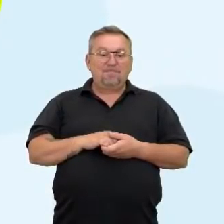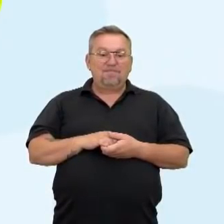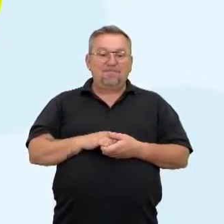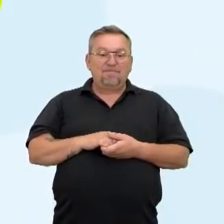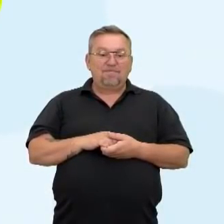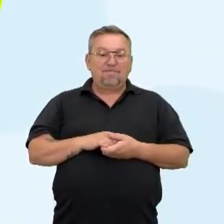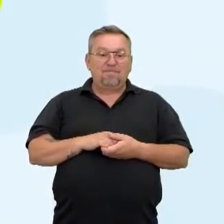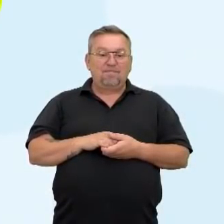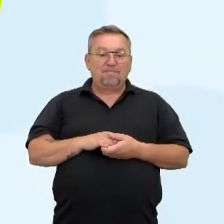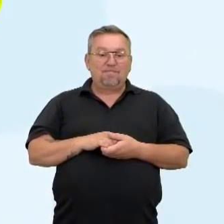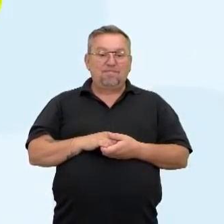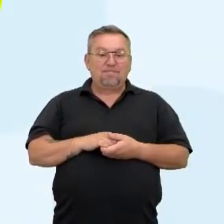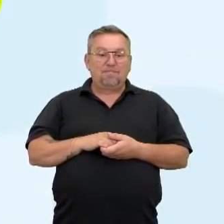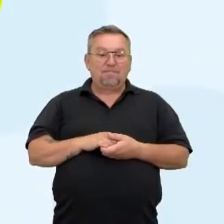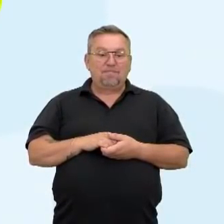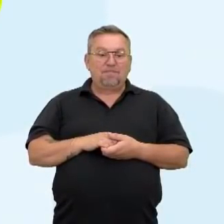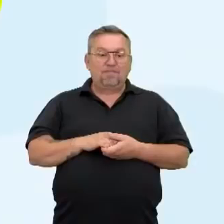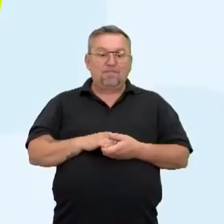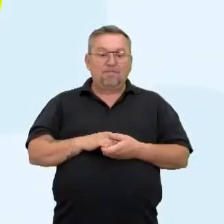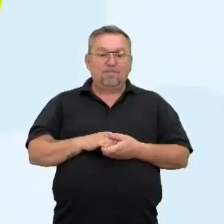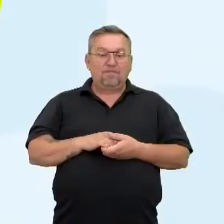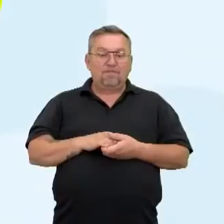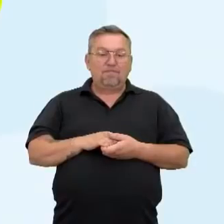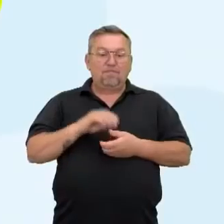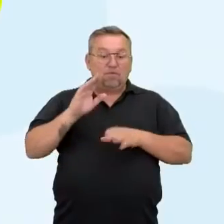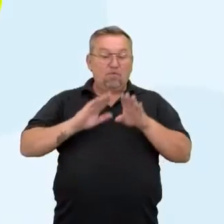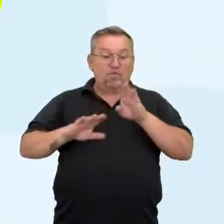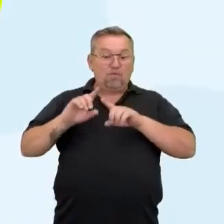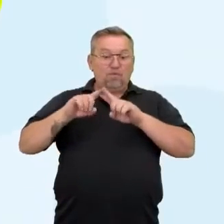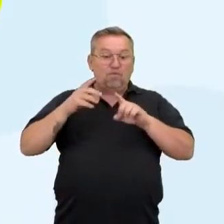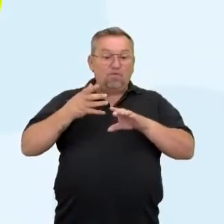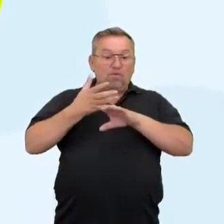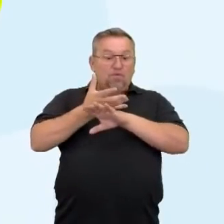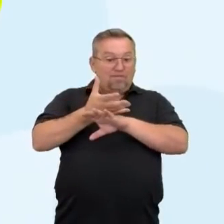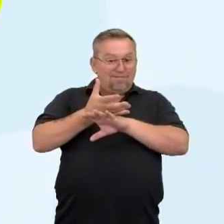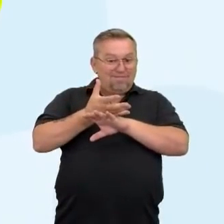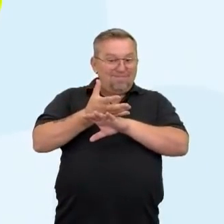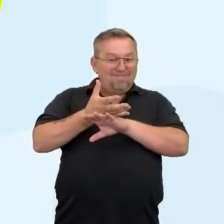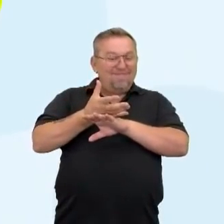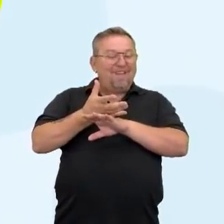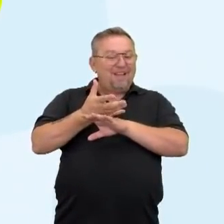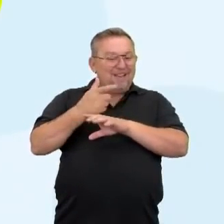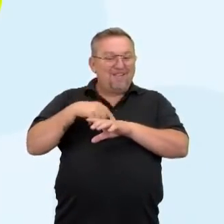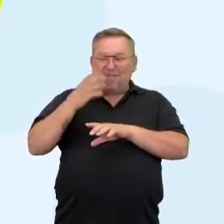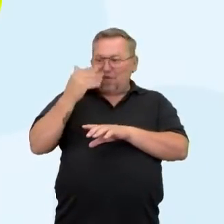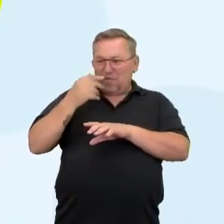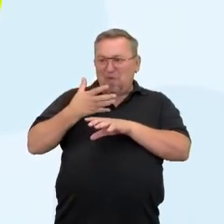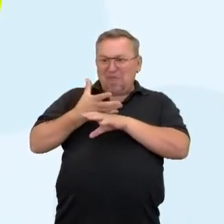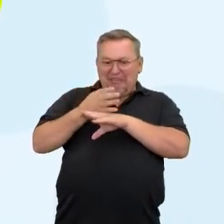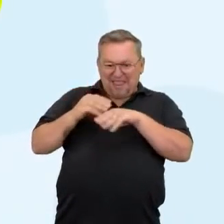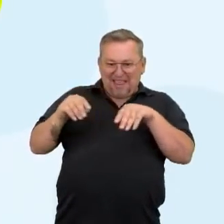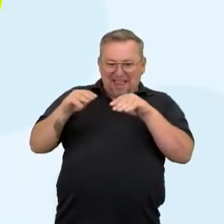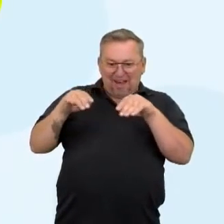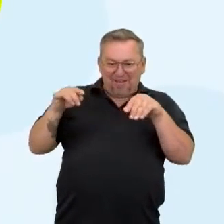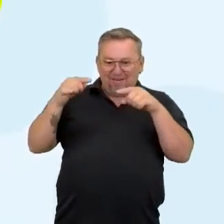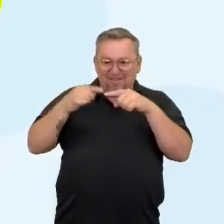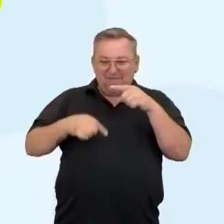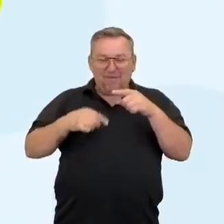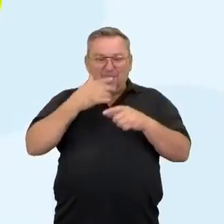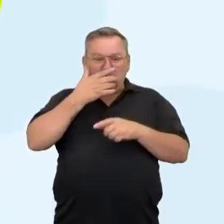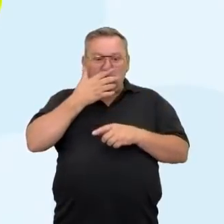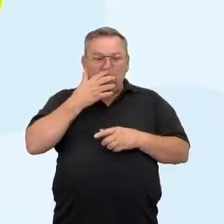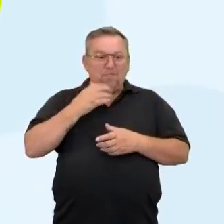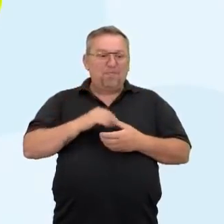for dessert? Isso, então poderia for dessert. Cuidado para não confundir dessert por desert, né? Que você comeu um deserto não dá muito certo, né?